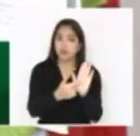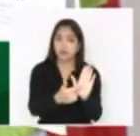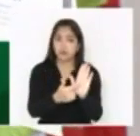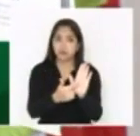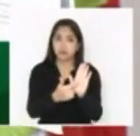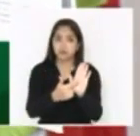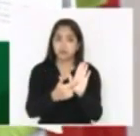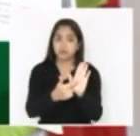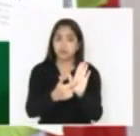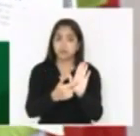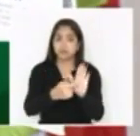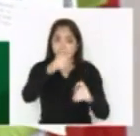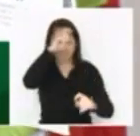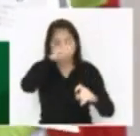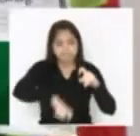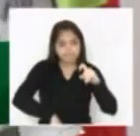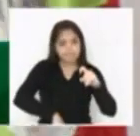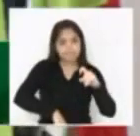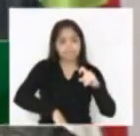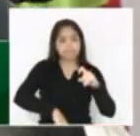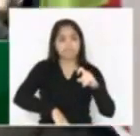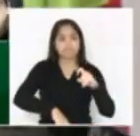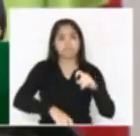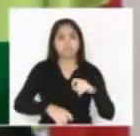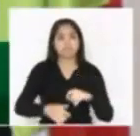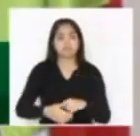Estuprada e massacrada.